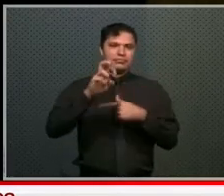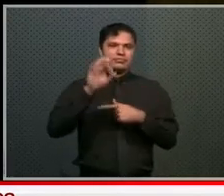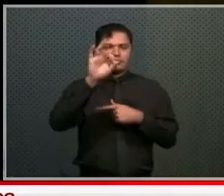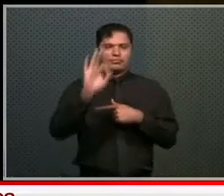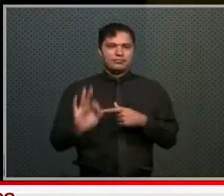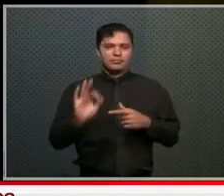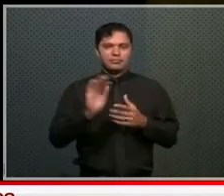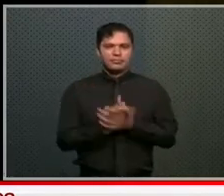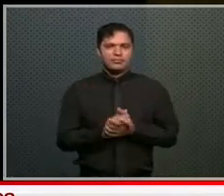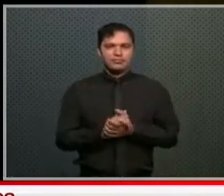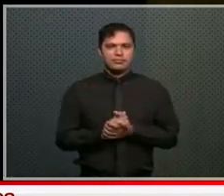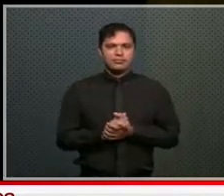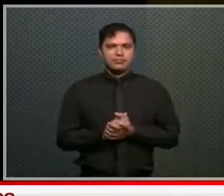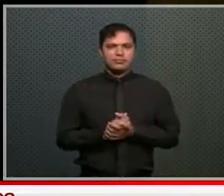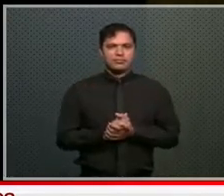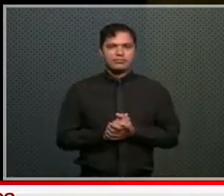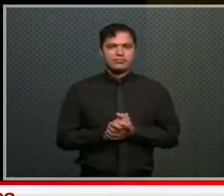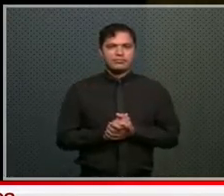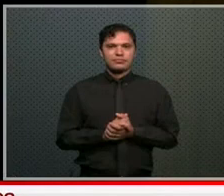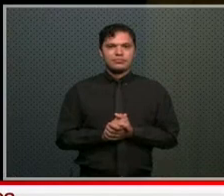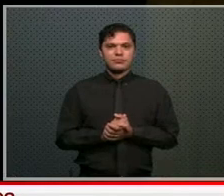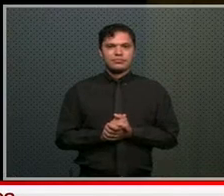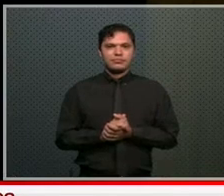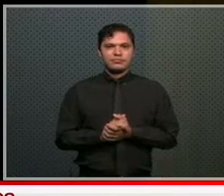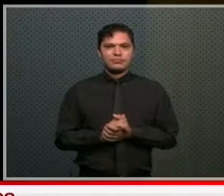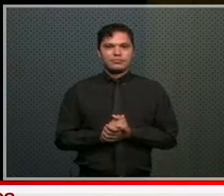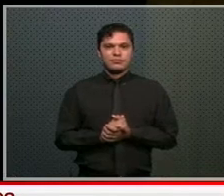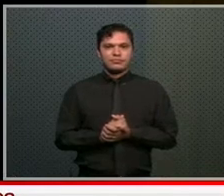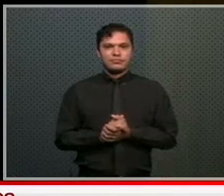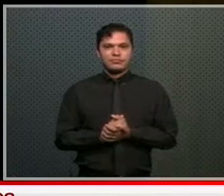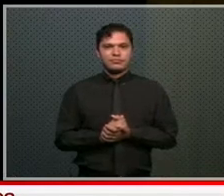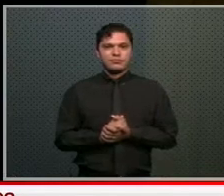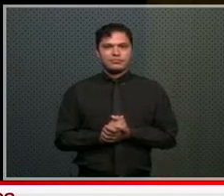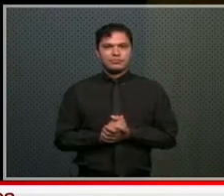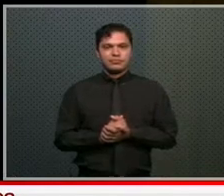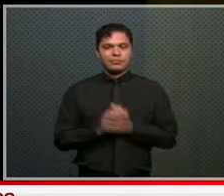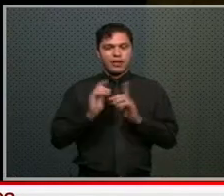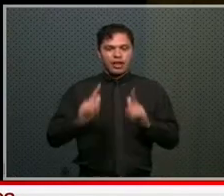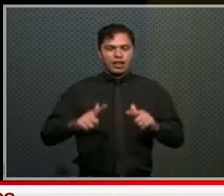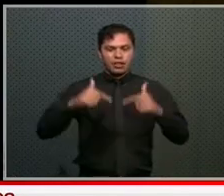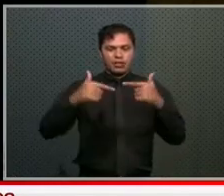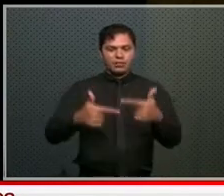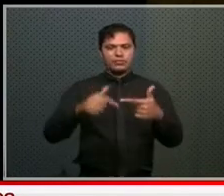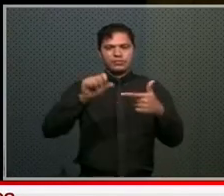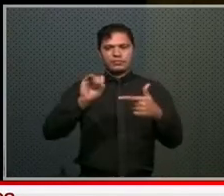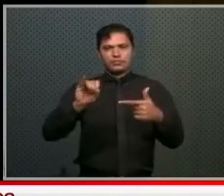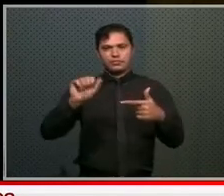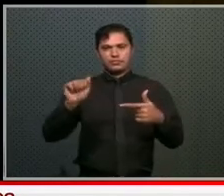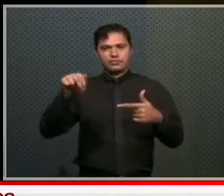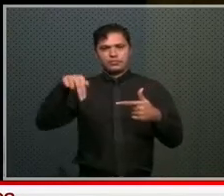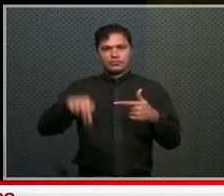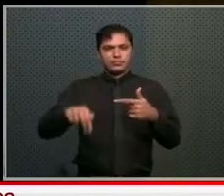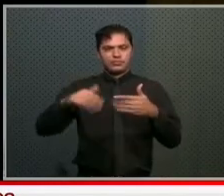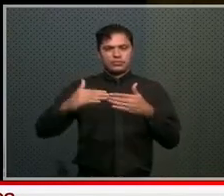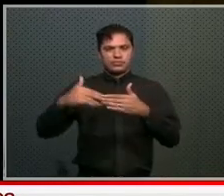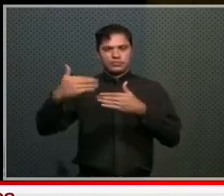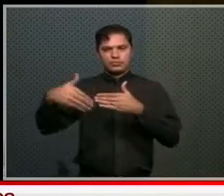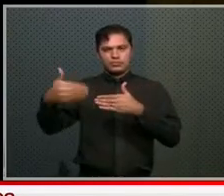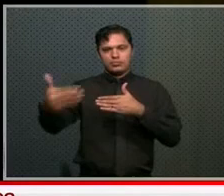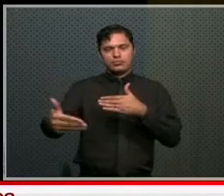porcento diariamente viu doutor Adilson a atuação do Ian e da suas sucessoras contribui